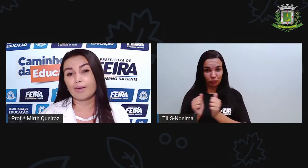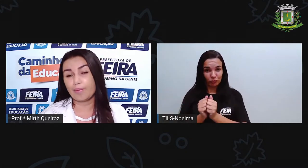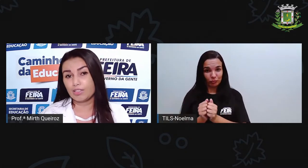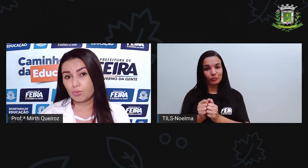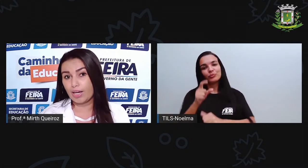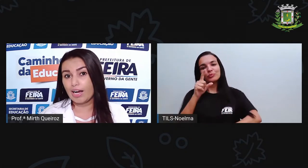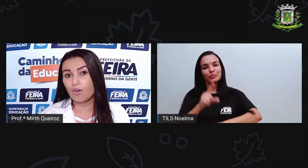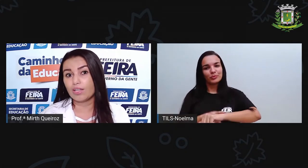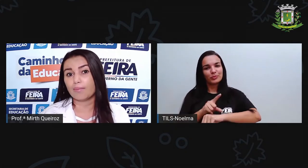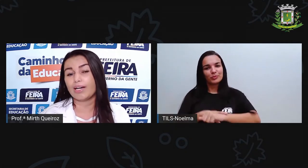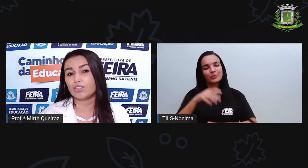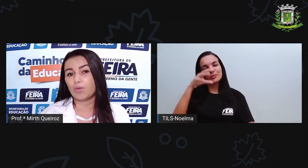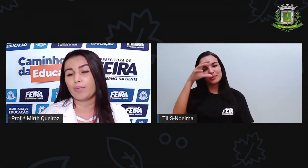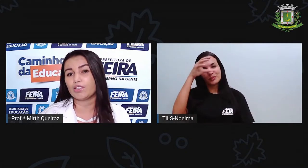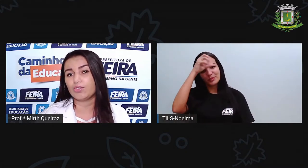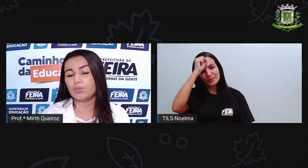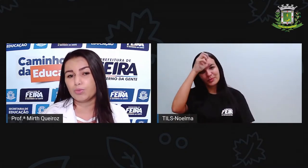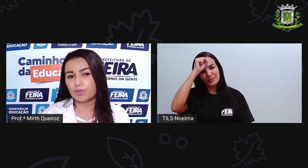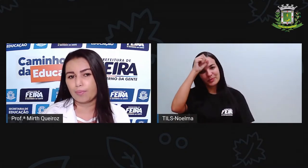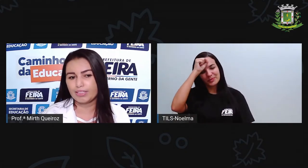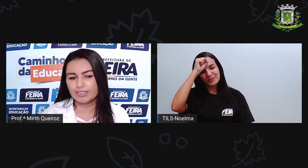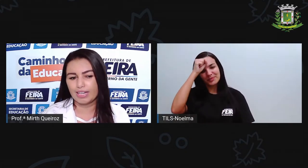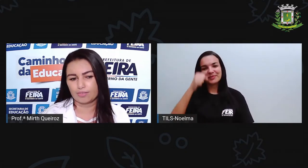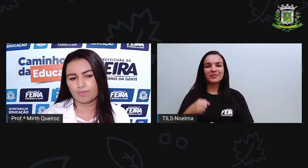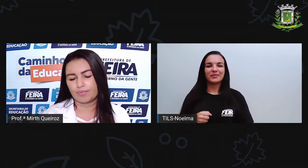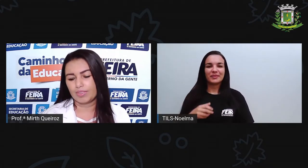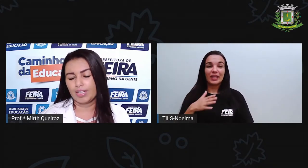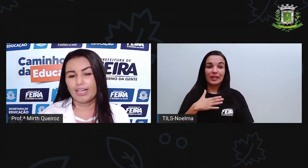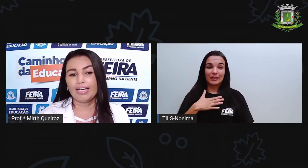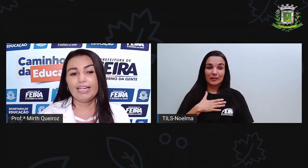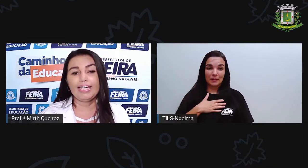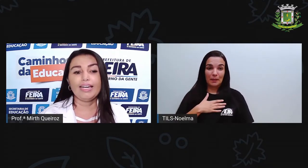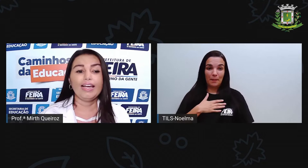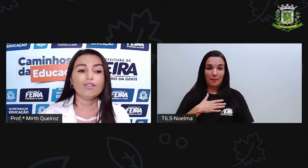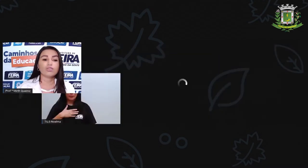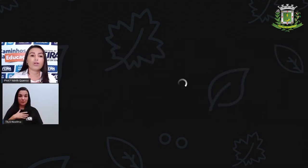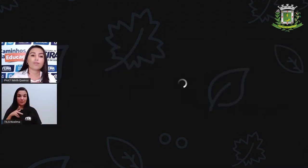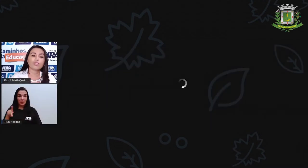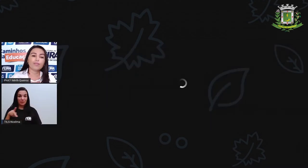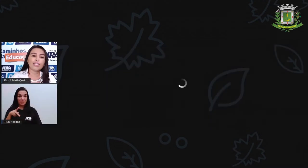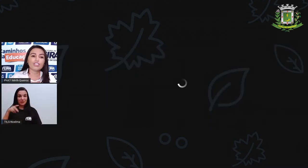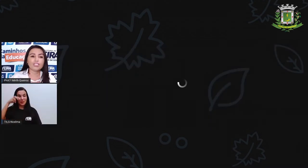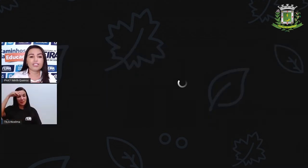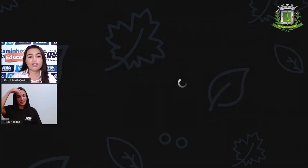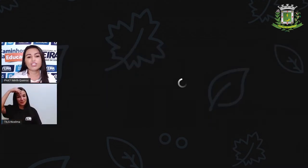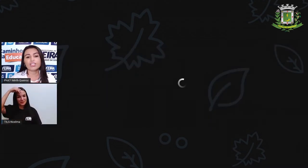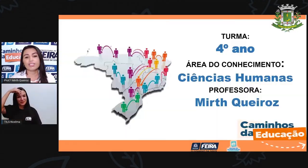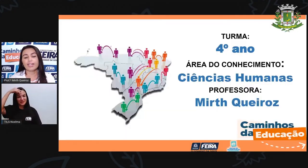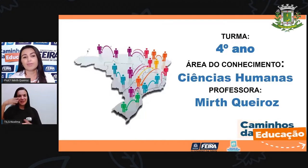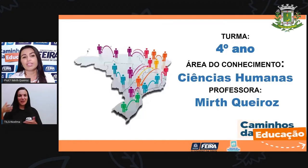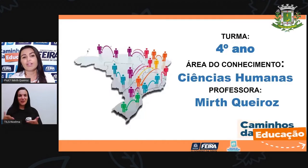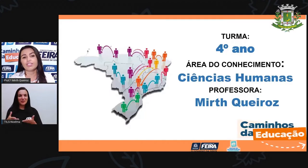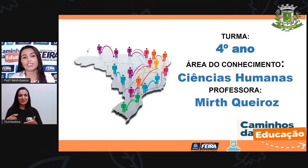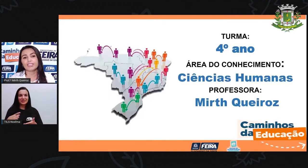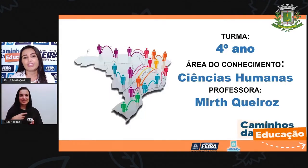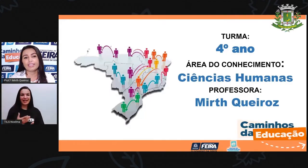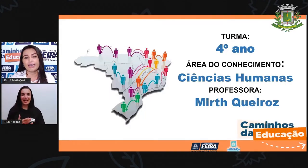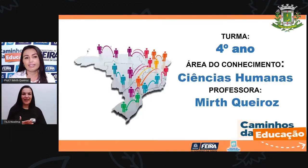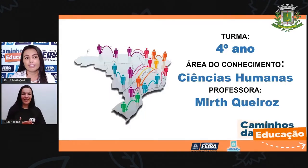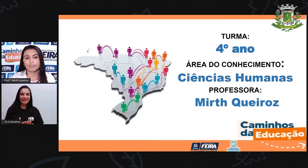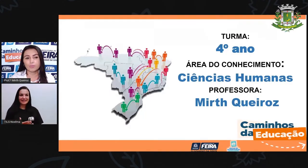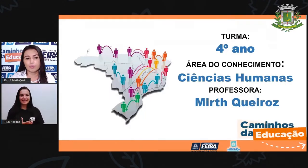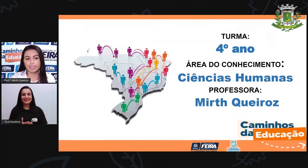para mais uma aula, mais um momento de muita aprendizagem. E eu sou a professora Mirce, e hoje nós teremos aula de